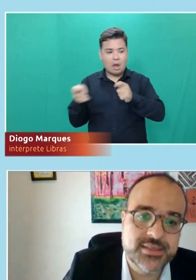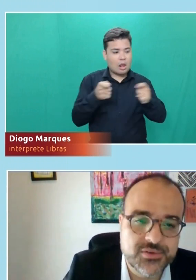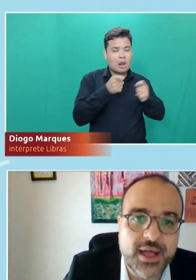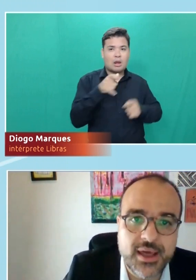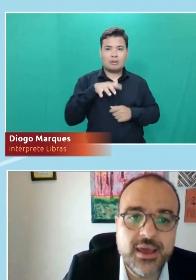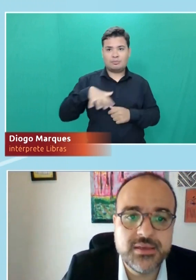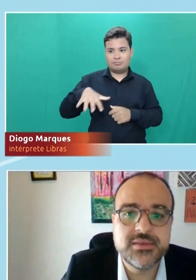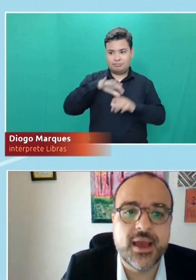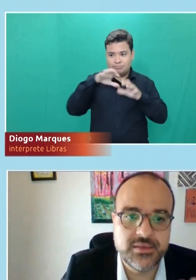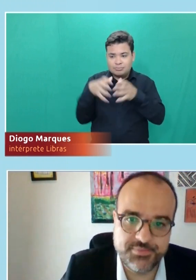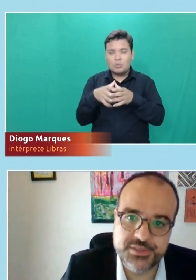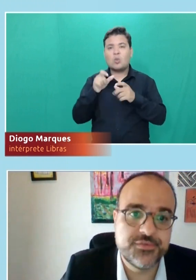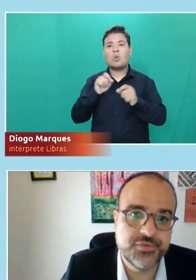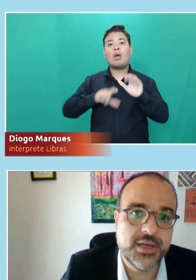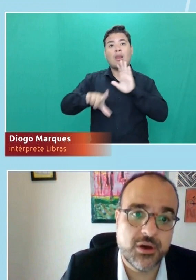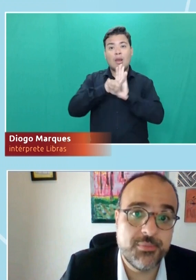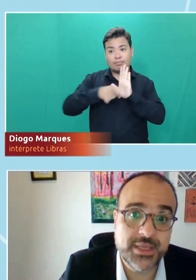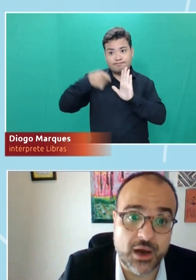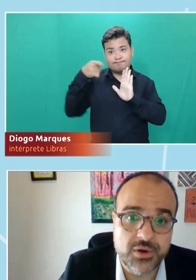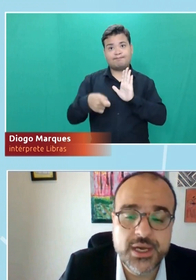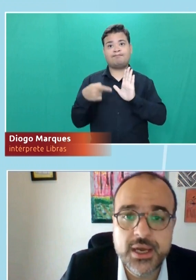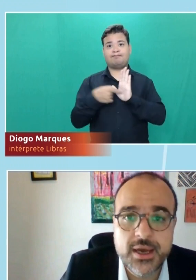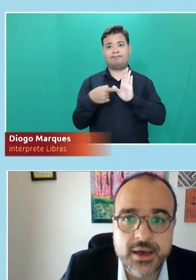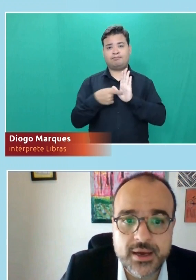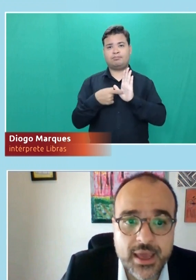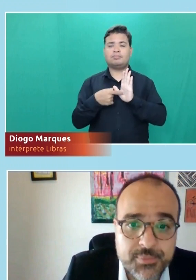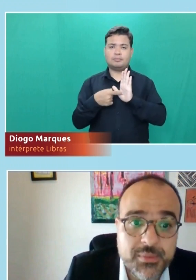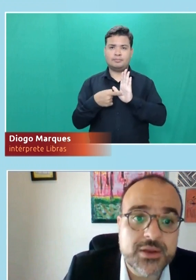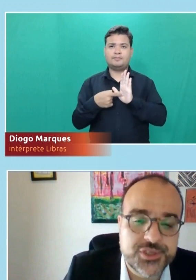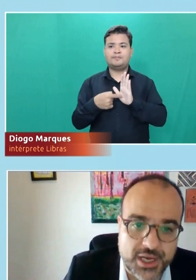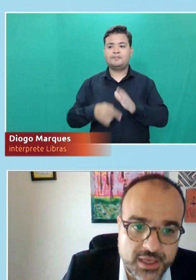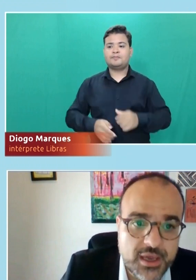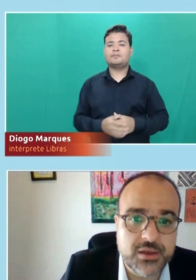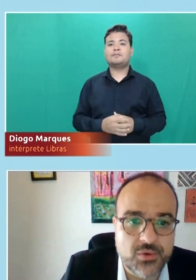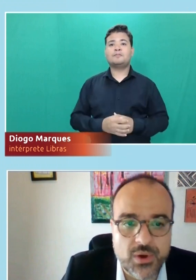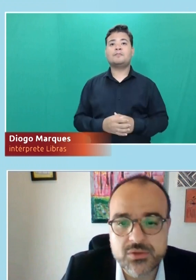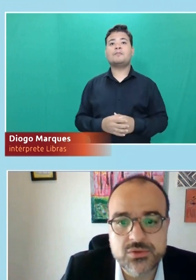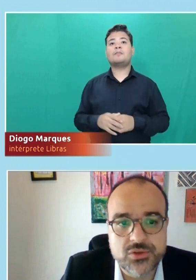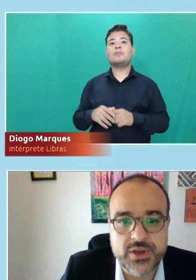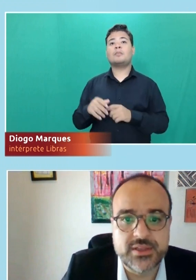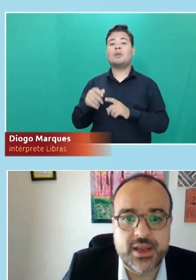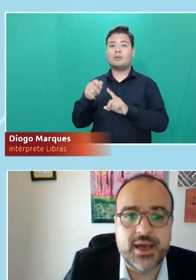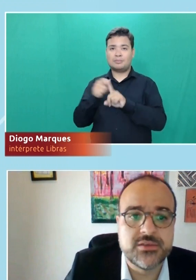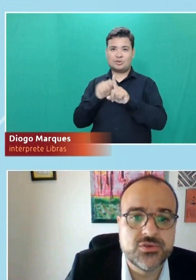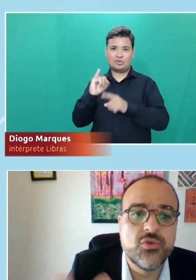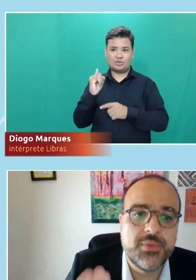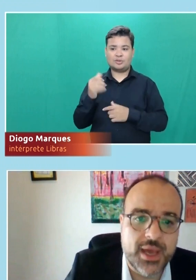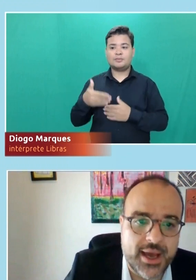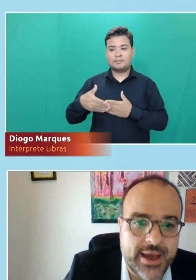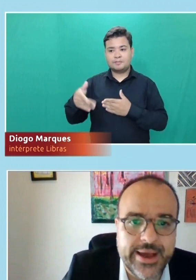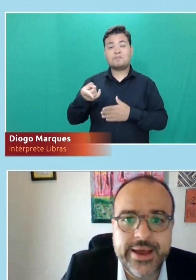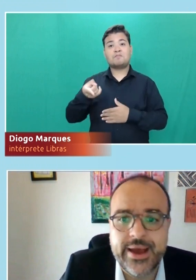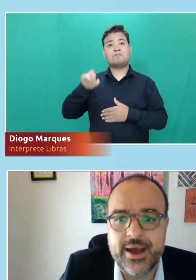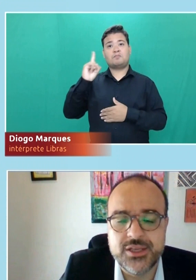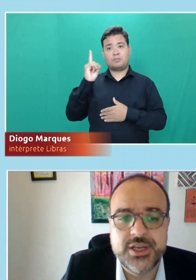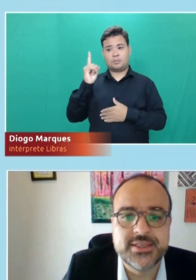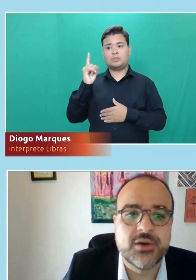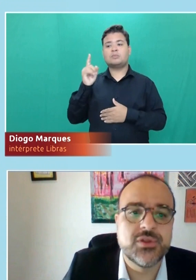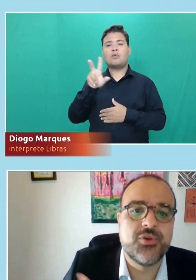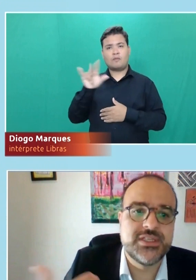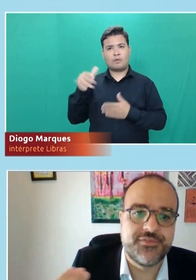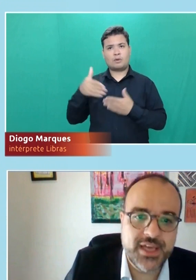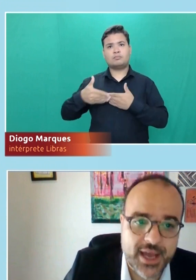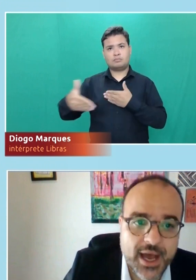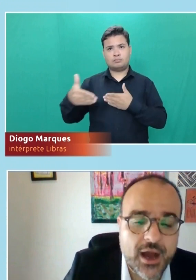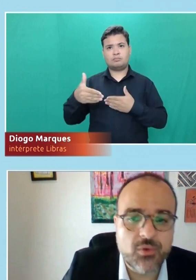direcionadas à aplicação da lei, nesse caso específico da norma penal. Em 1º de janeiro, quando o doutor Andrei assume a